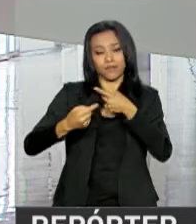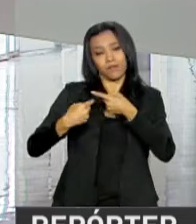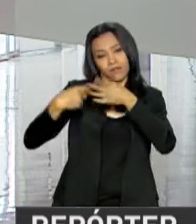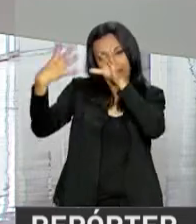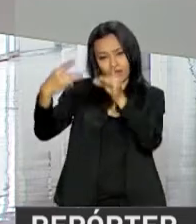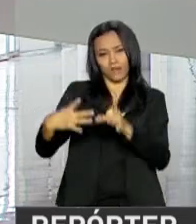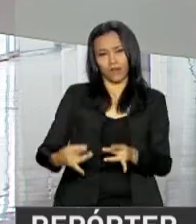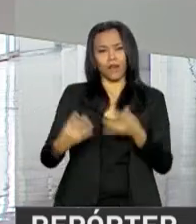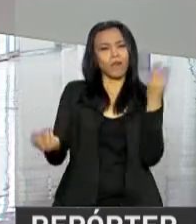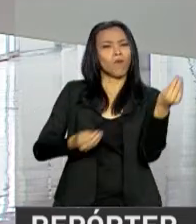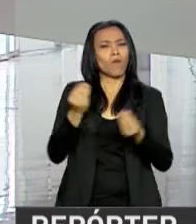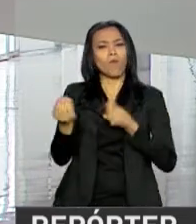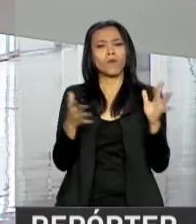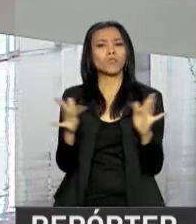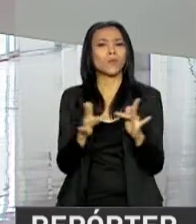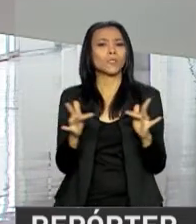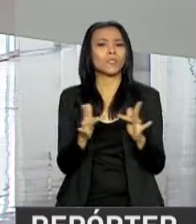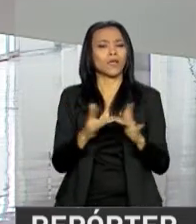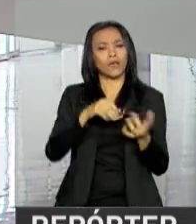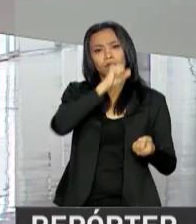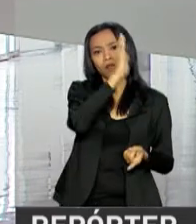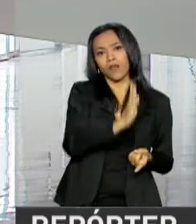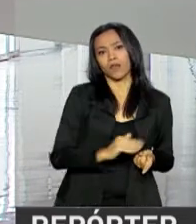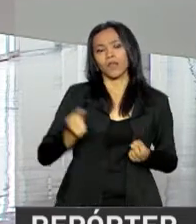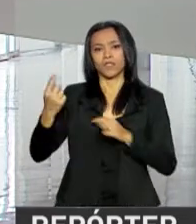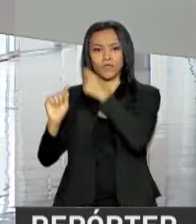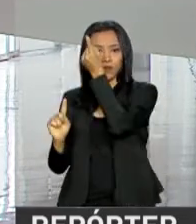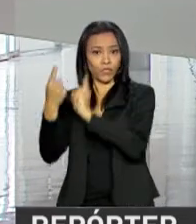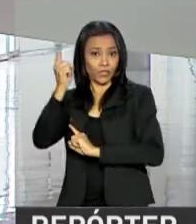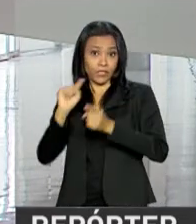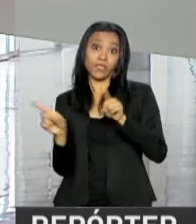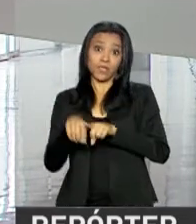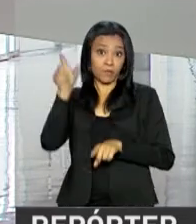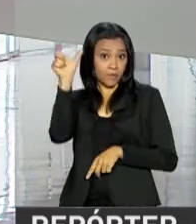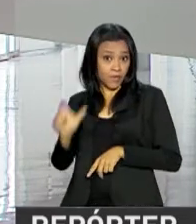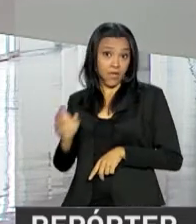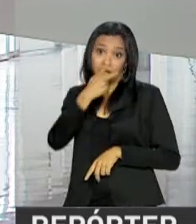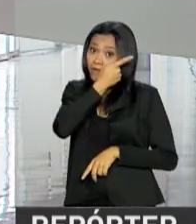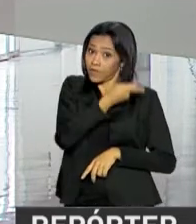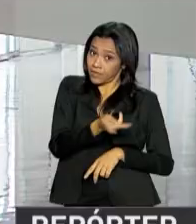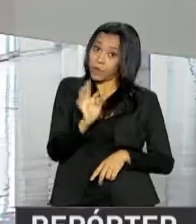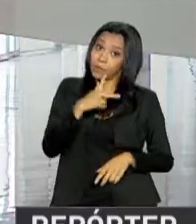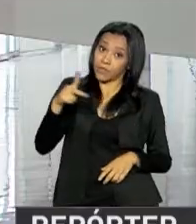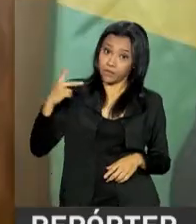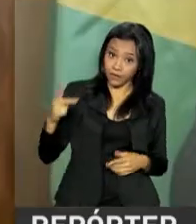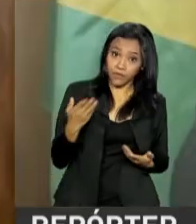deu mais informações sobre essa relação Brasil-Chile e a visita do presidente Sebastián Piñera. Vamos ouvir.